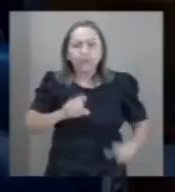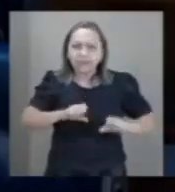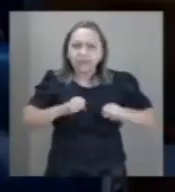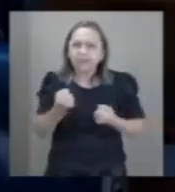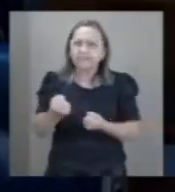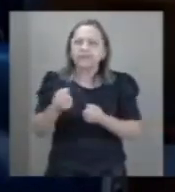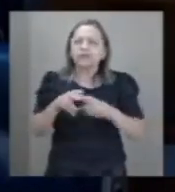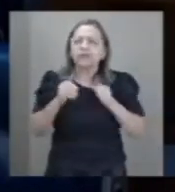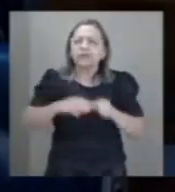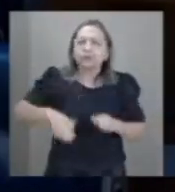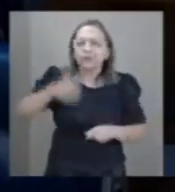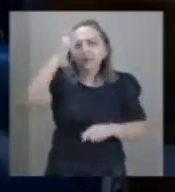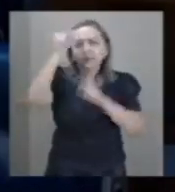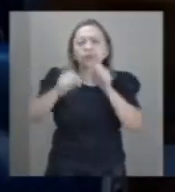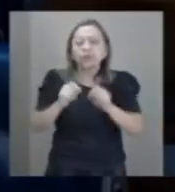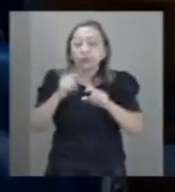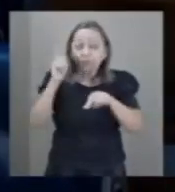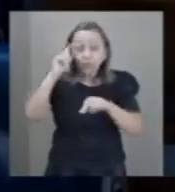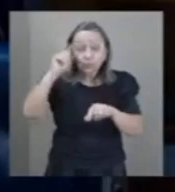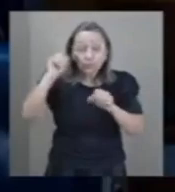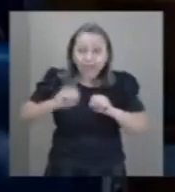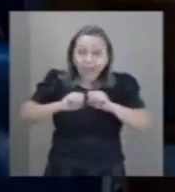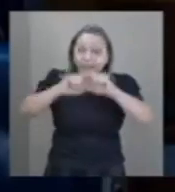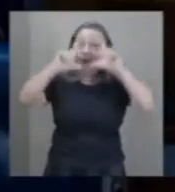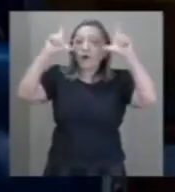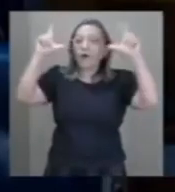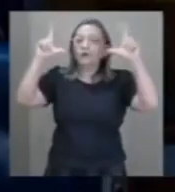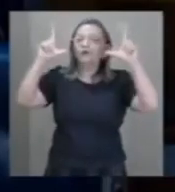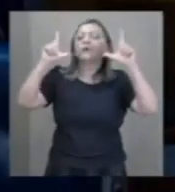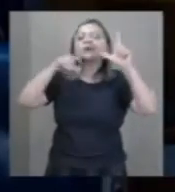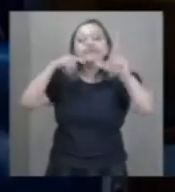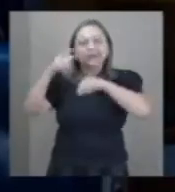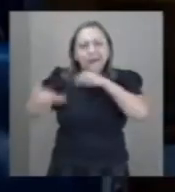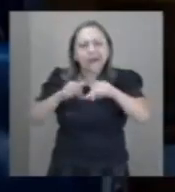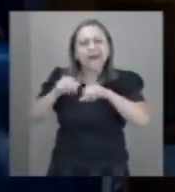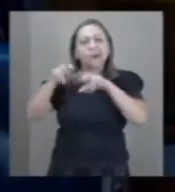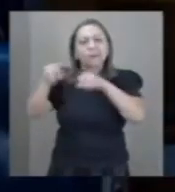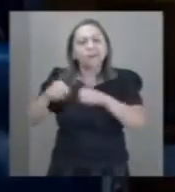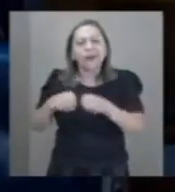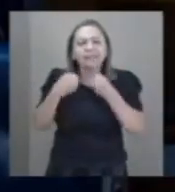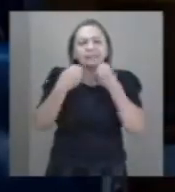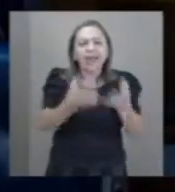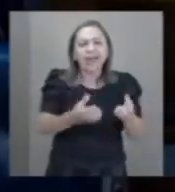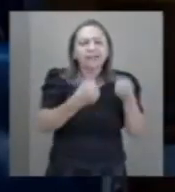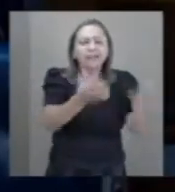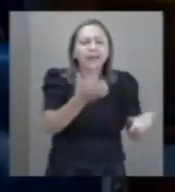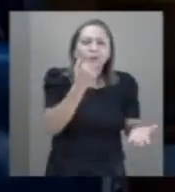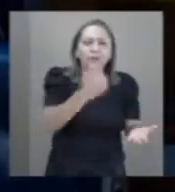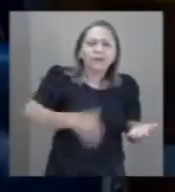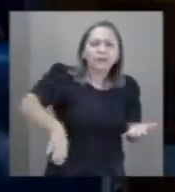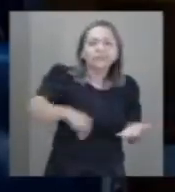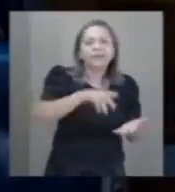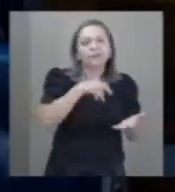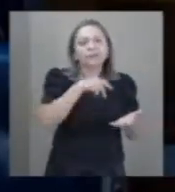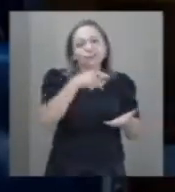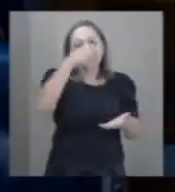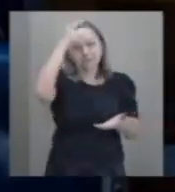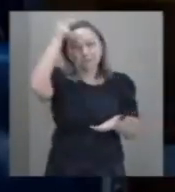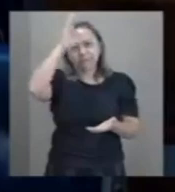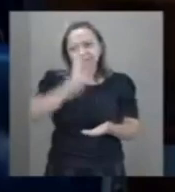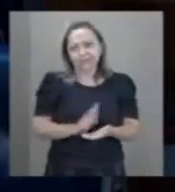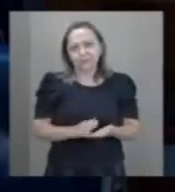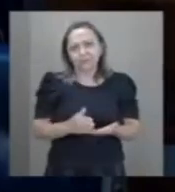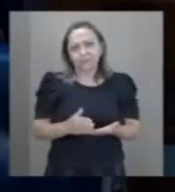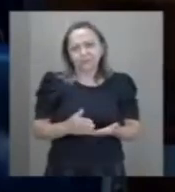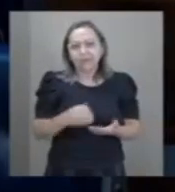de todos aqueles que acordam todos os dias e produzem para dar comida, para colocar comida no prato dos